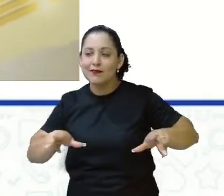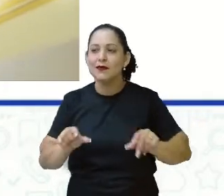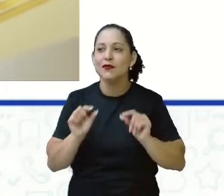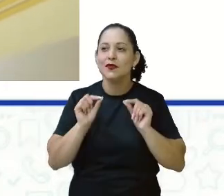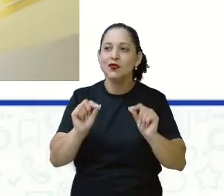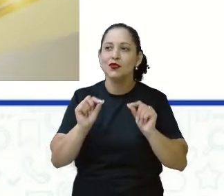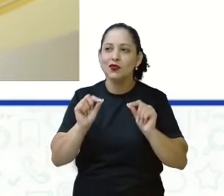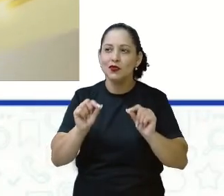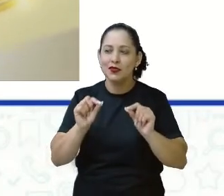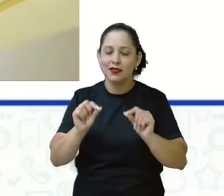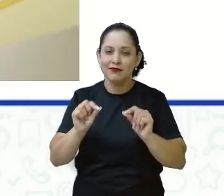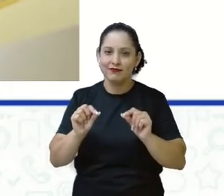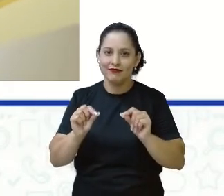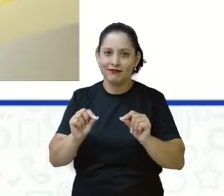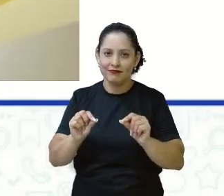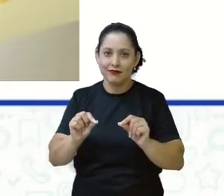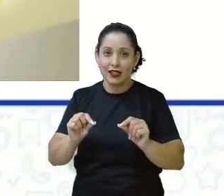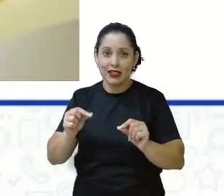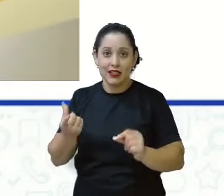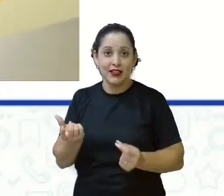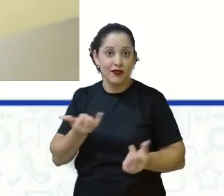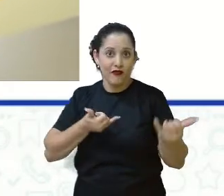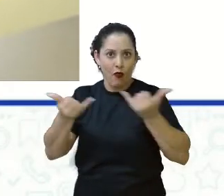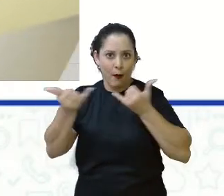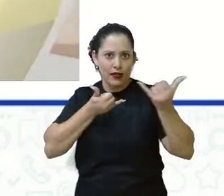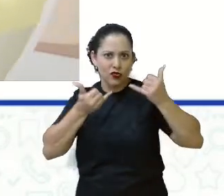nervo auditivo ao cérebro.